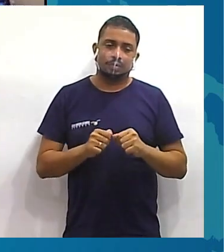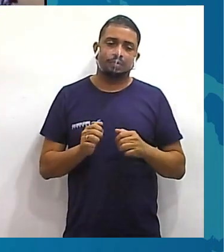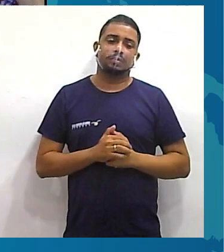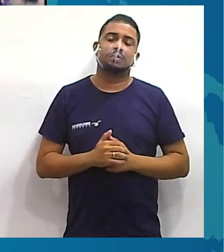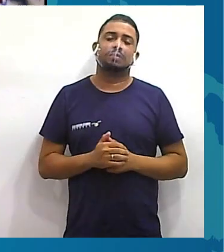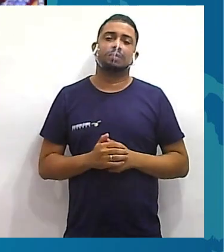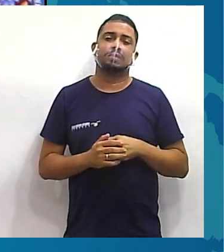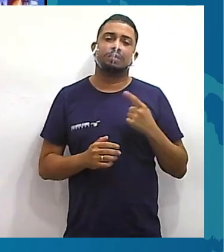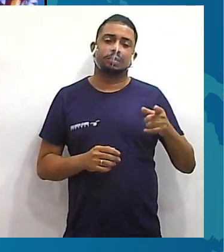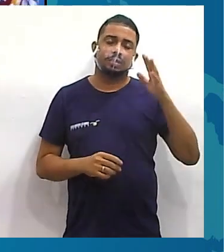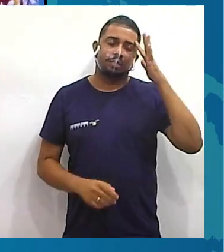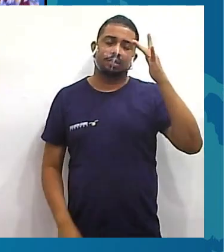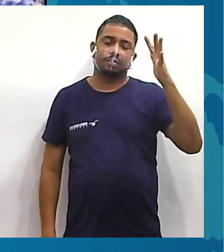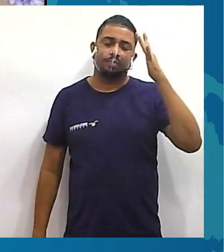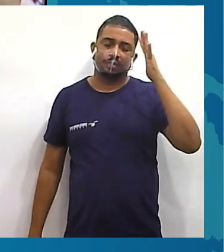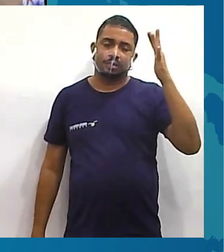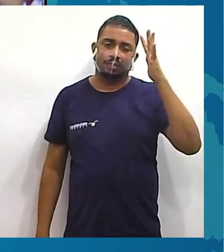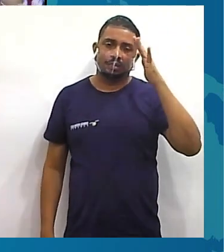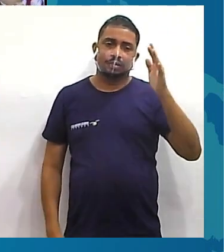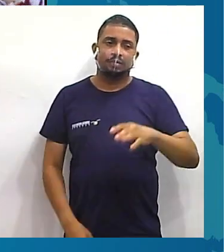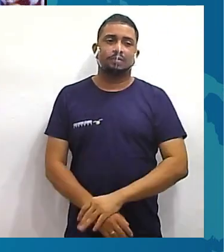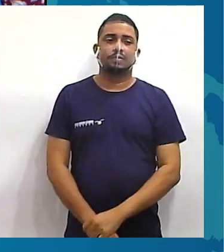essa reflexão, né?